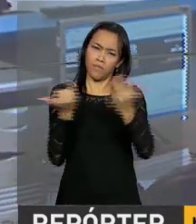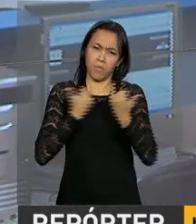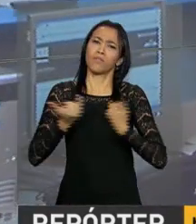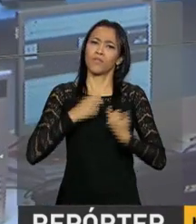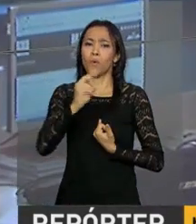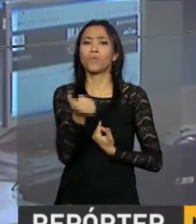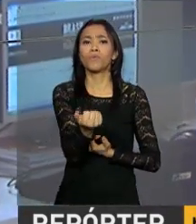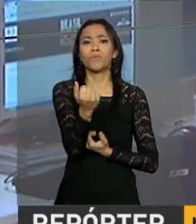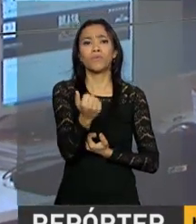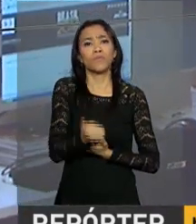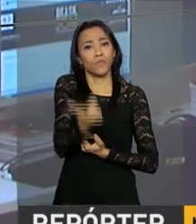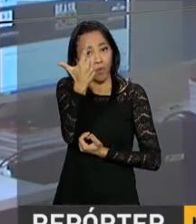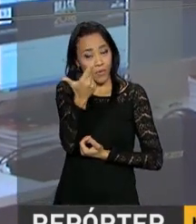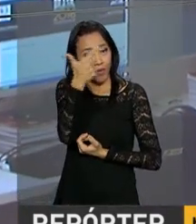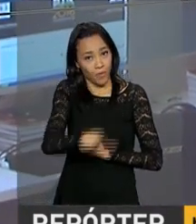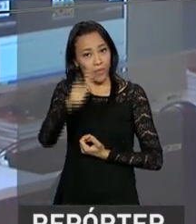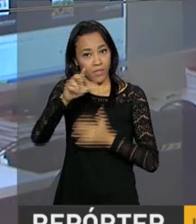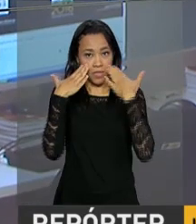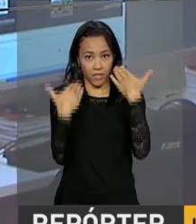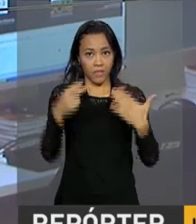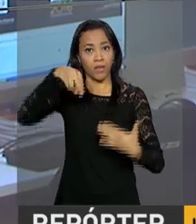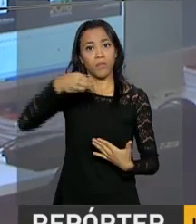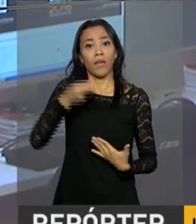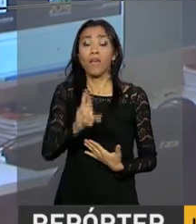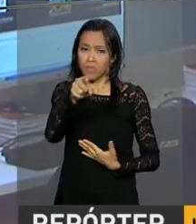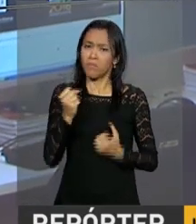ou ao meio-dia na próxima edição do Repórter NBR.